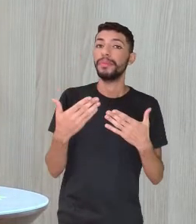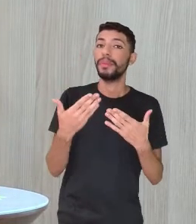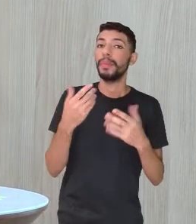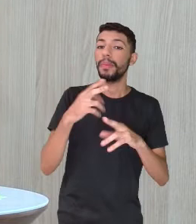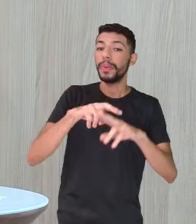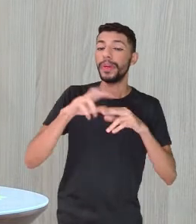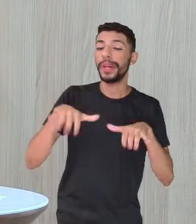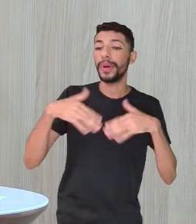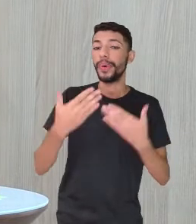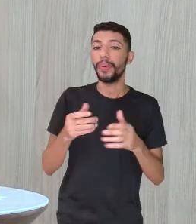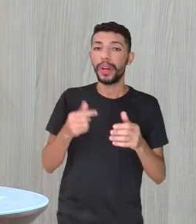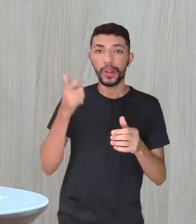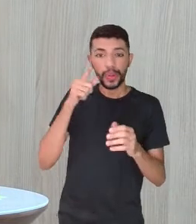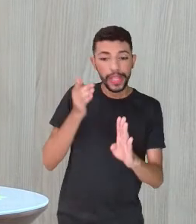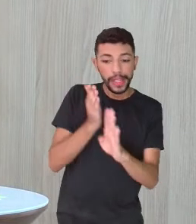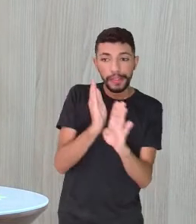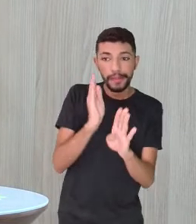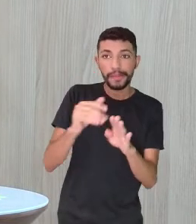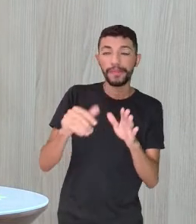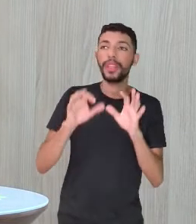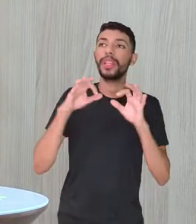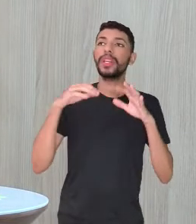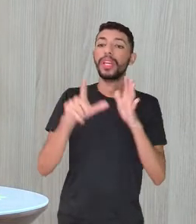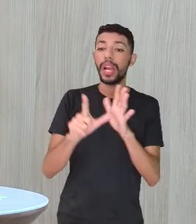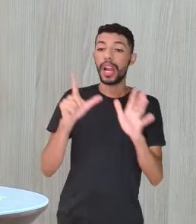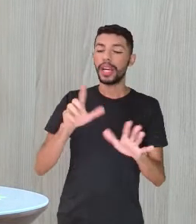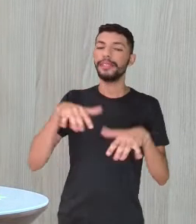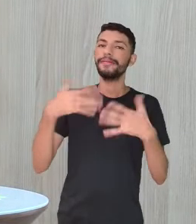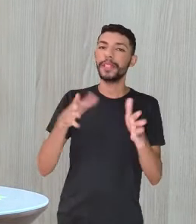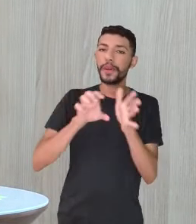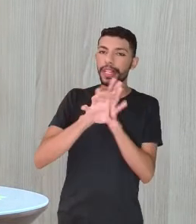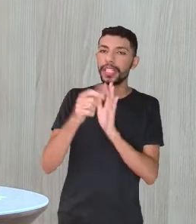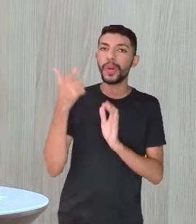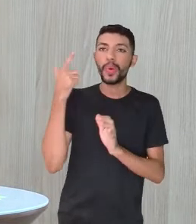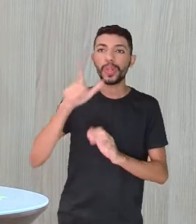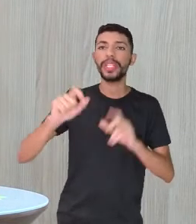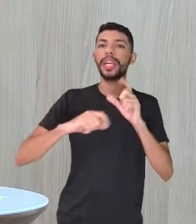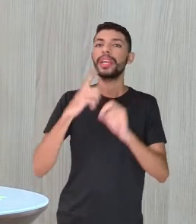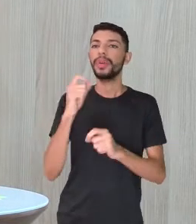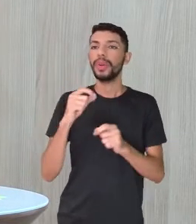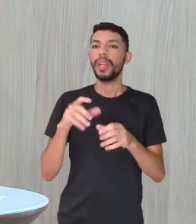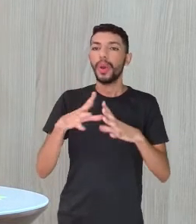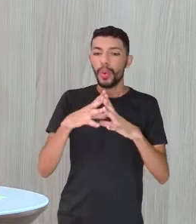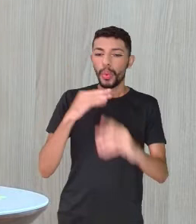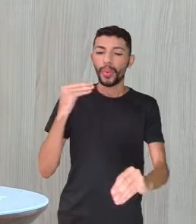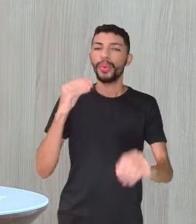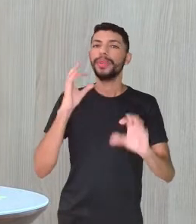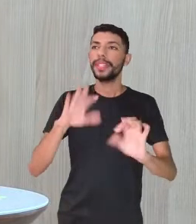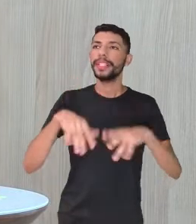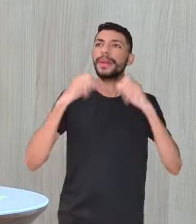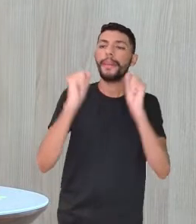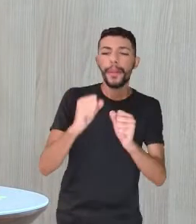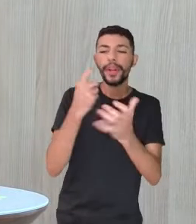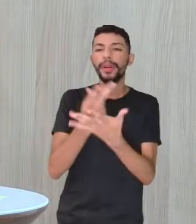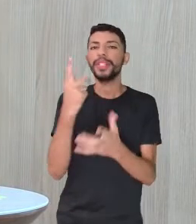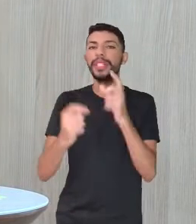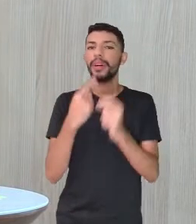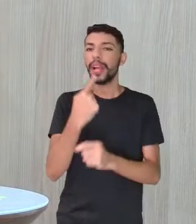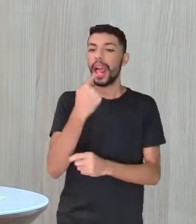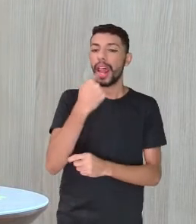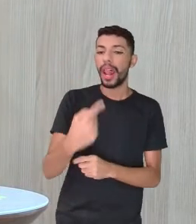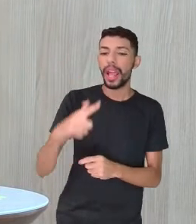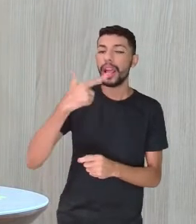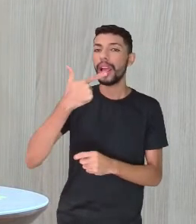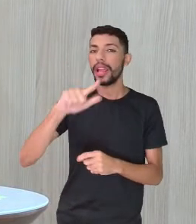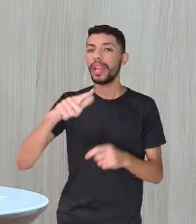diagnosticado precocemente, então o câncer vai ter cura. Então não tenham medo, procure, ele pode dar na língua, na bochecha, em